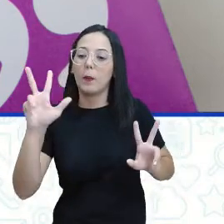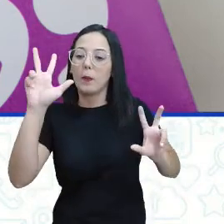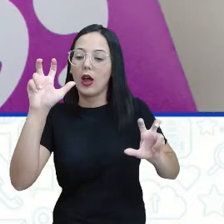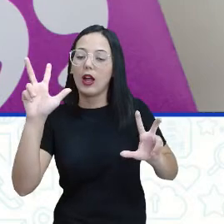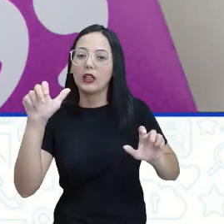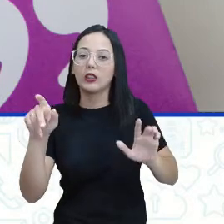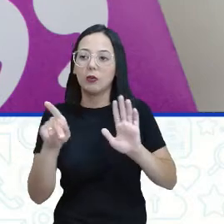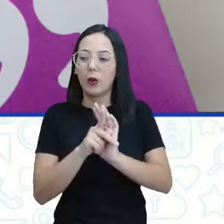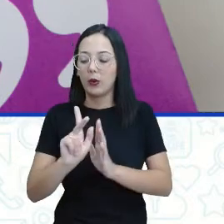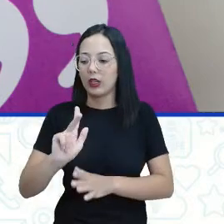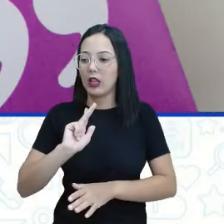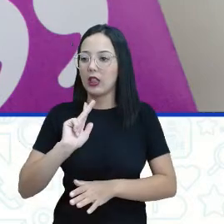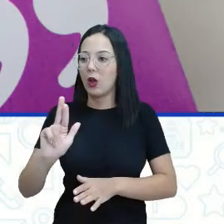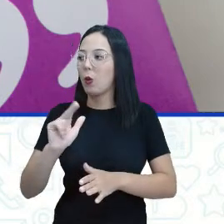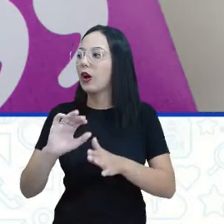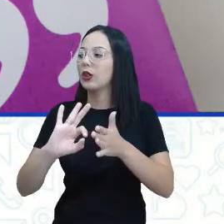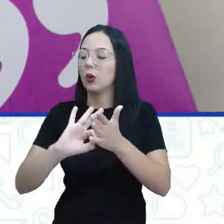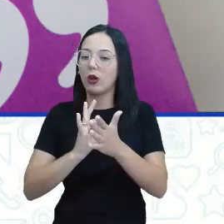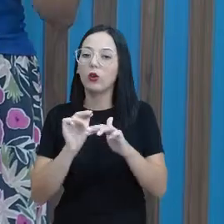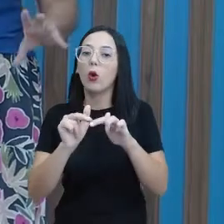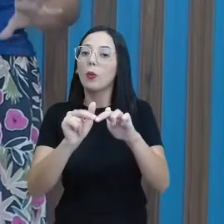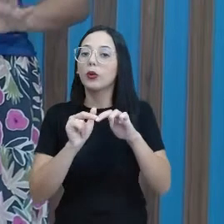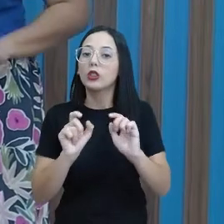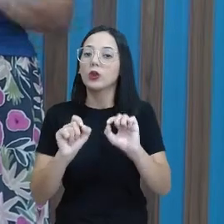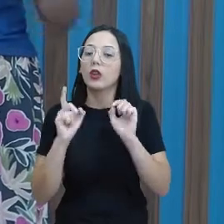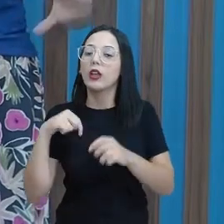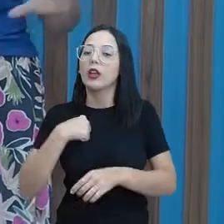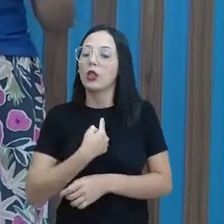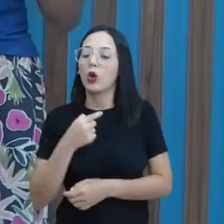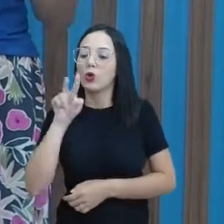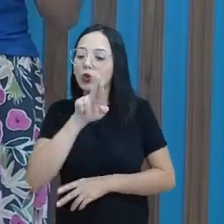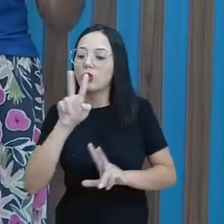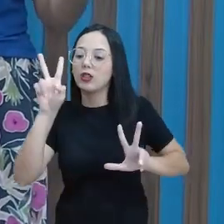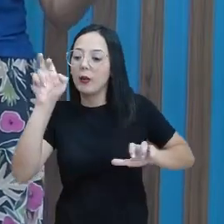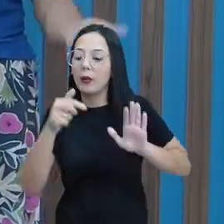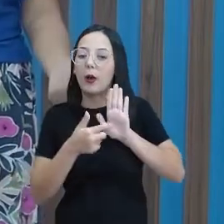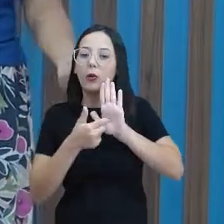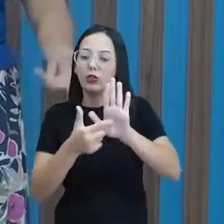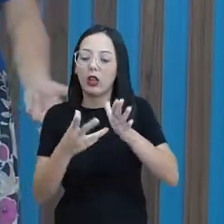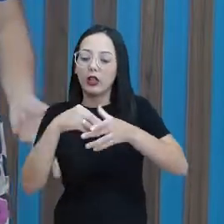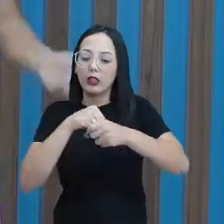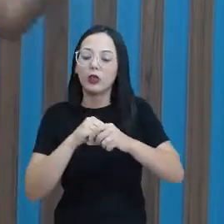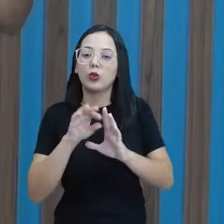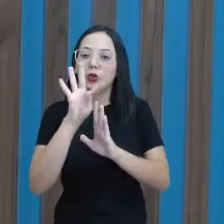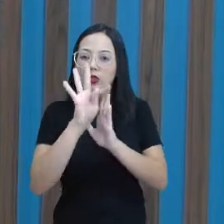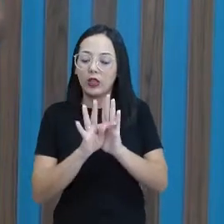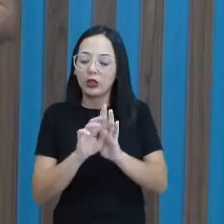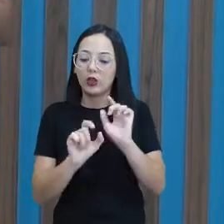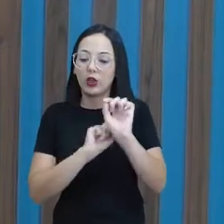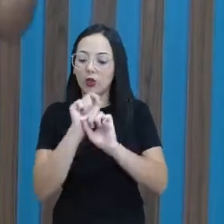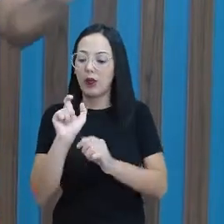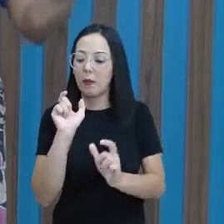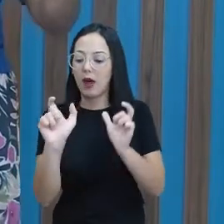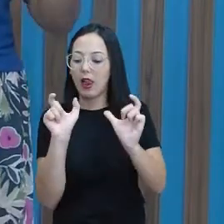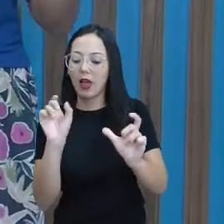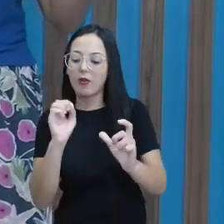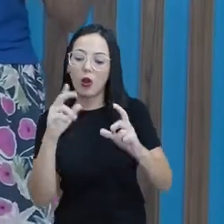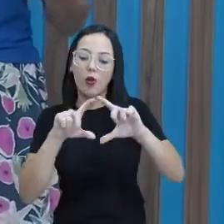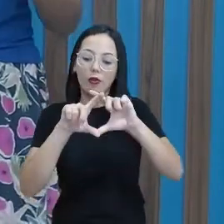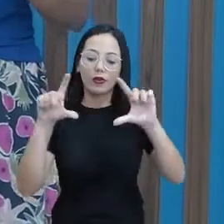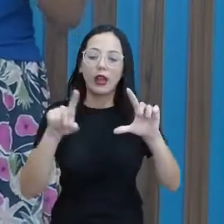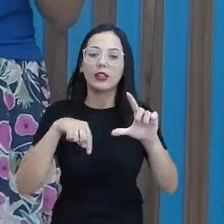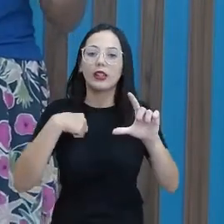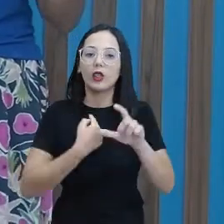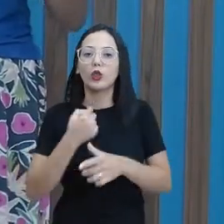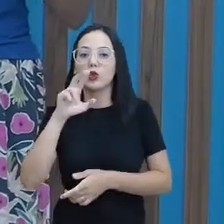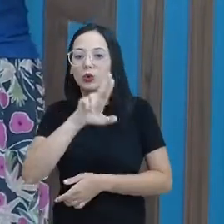não é do autor. Por isso que a gente usa aspas, é para indicar no texto que aquela palavra, aquela frase que eu estou usando,